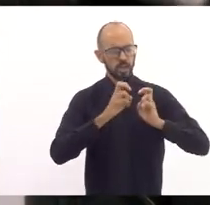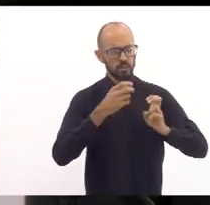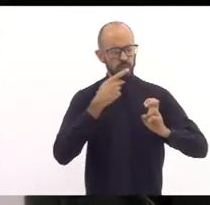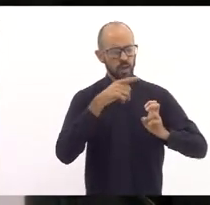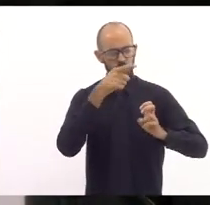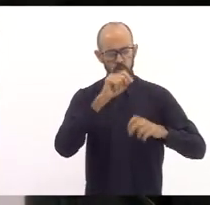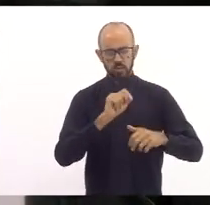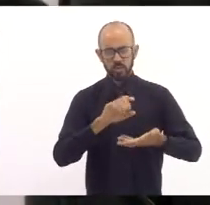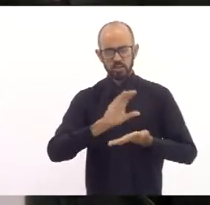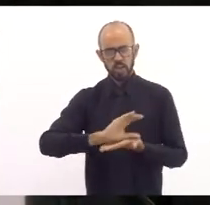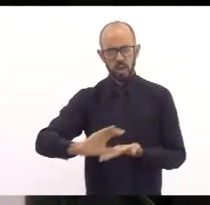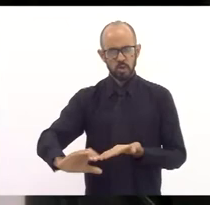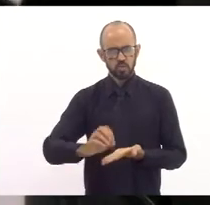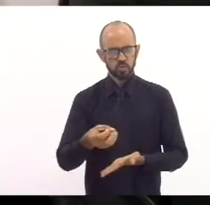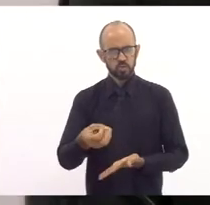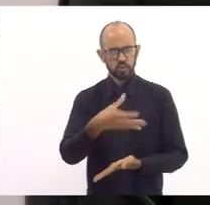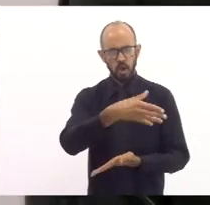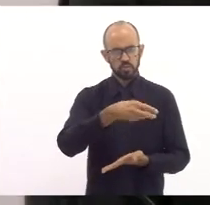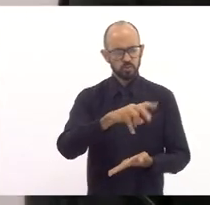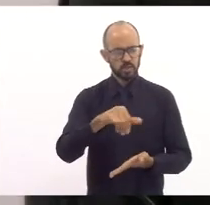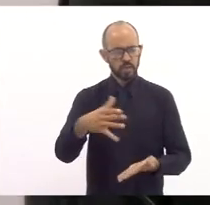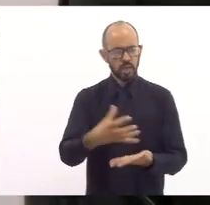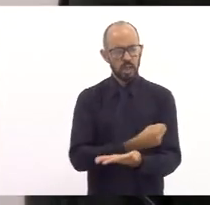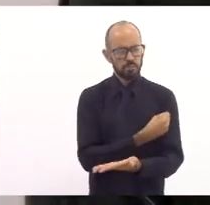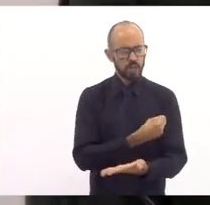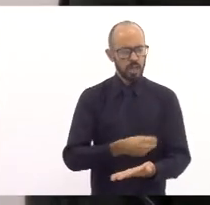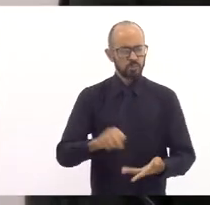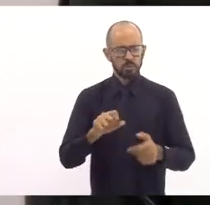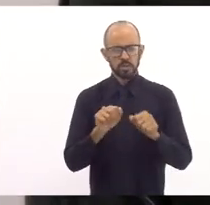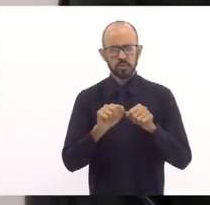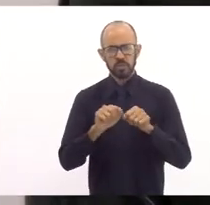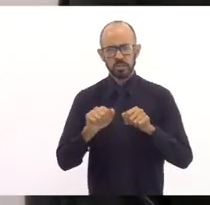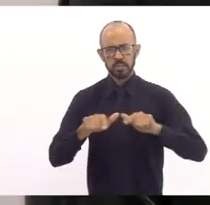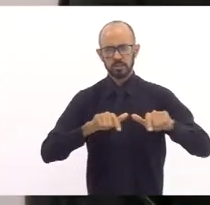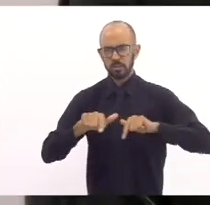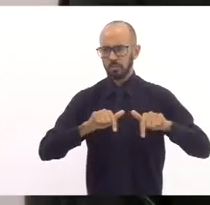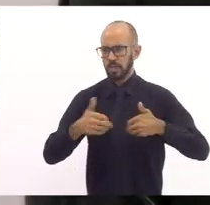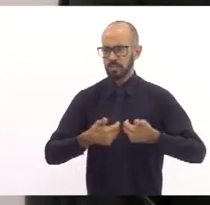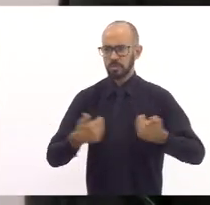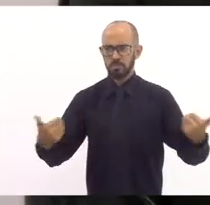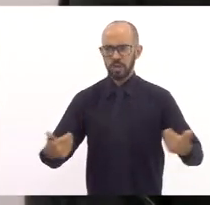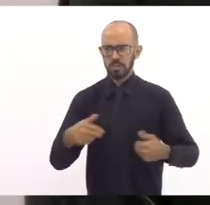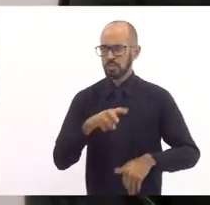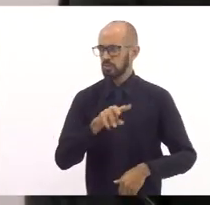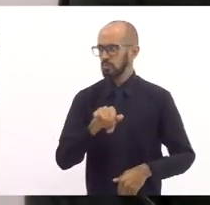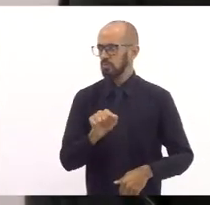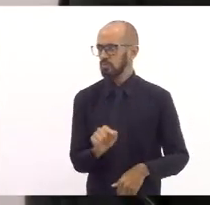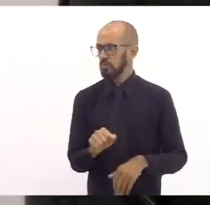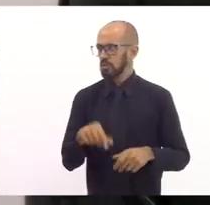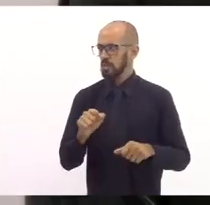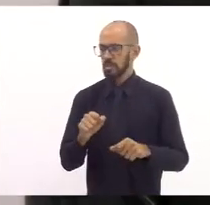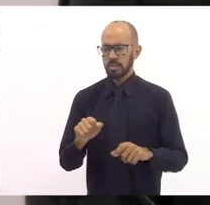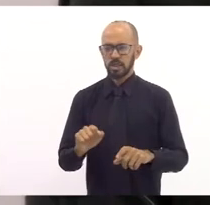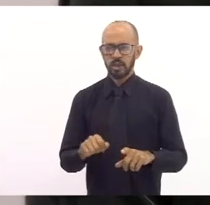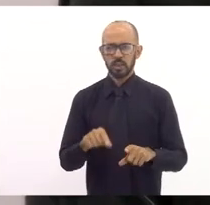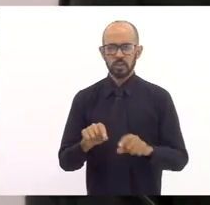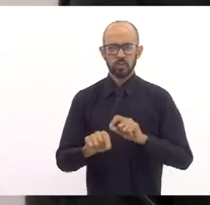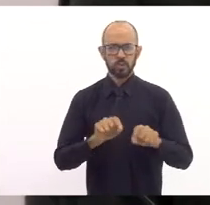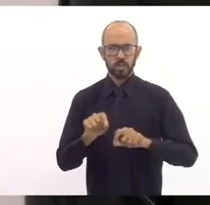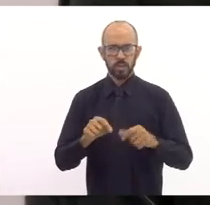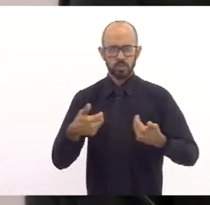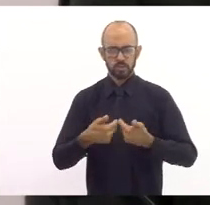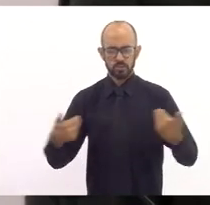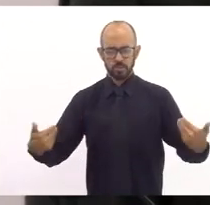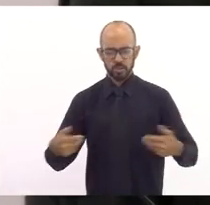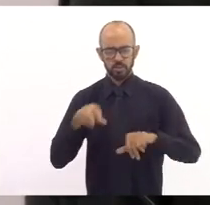recursos novos que poderão ser captados para fazer o trabalho de segregação de vias, com interferência direta na segurança, proteção